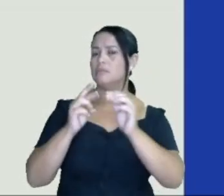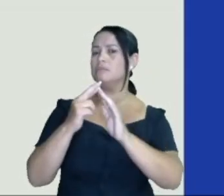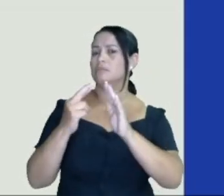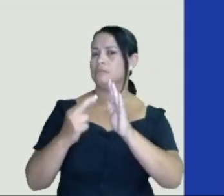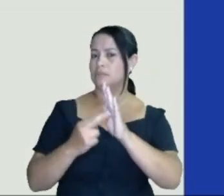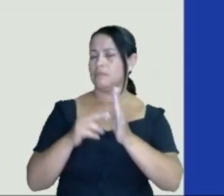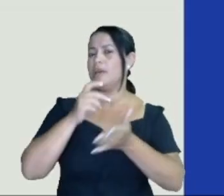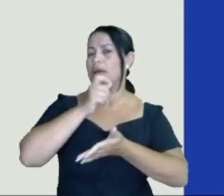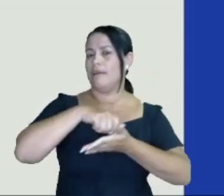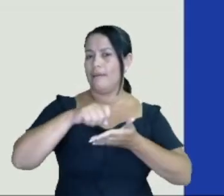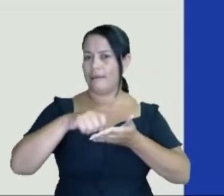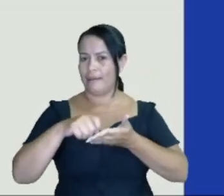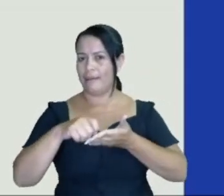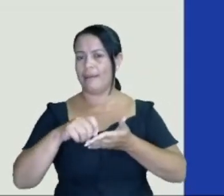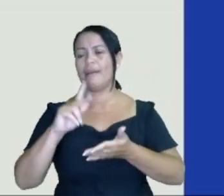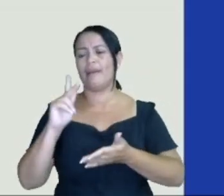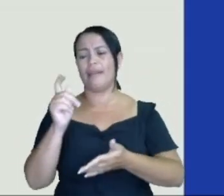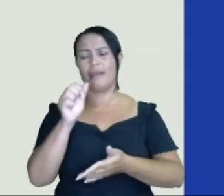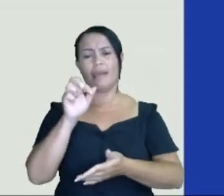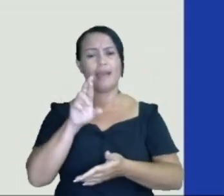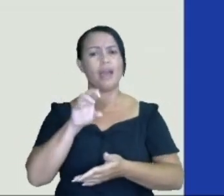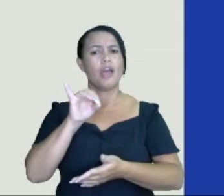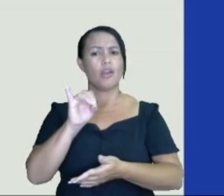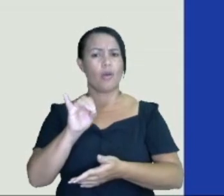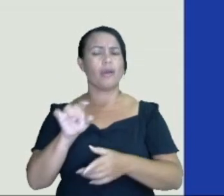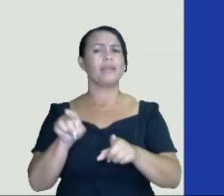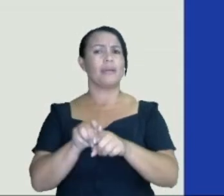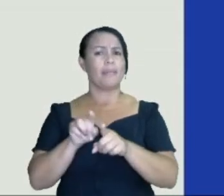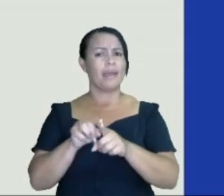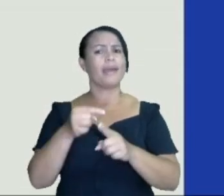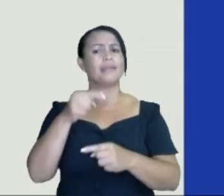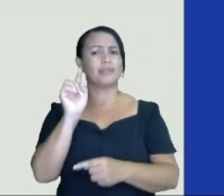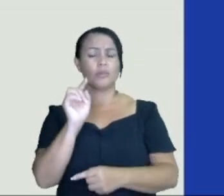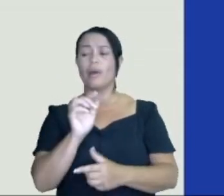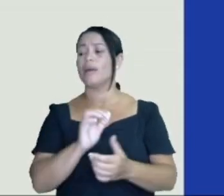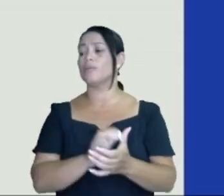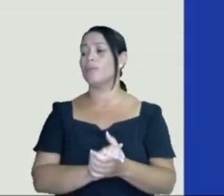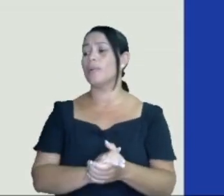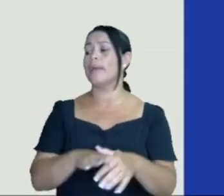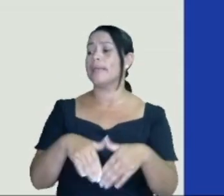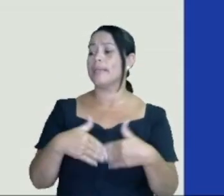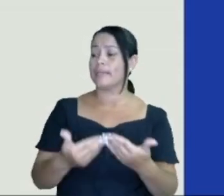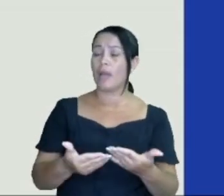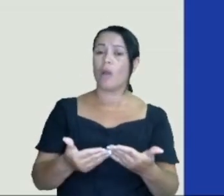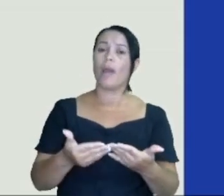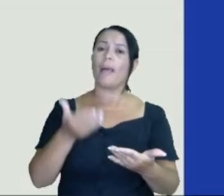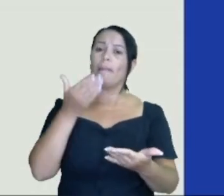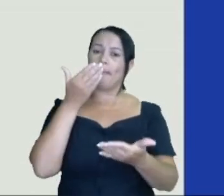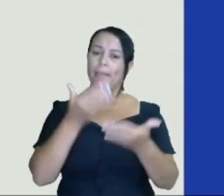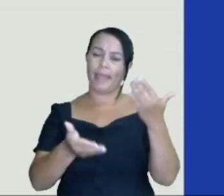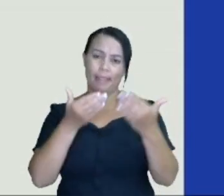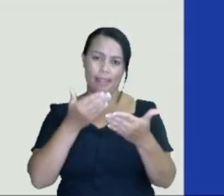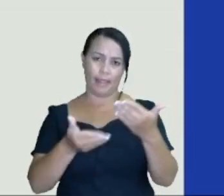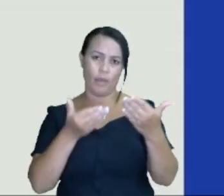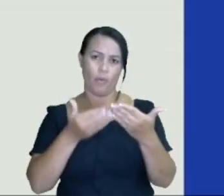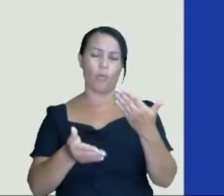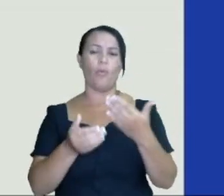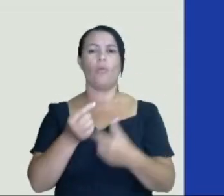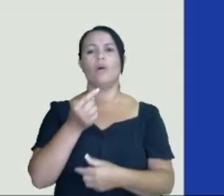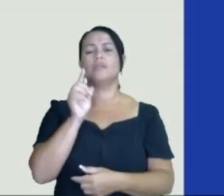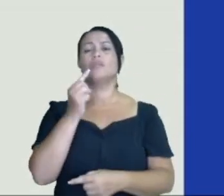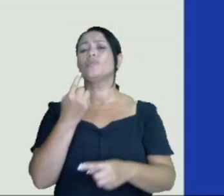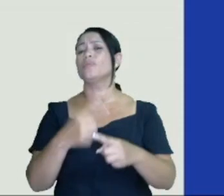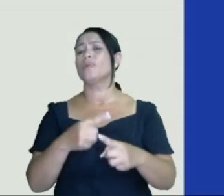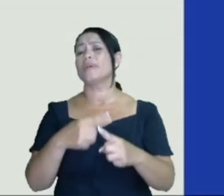herói não é acentuado, o heróico também se acentuava, né? Então ela perdeu um acento que é... Por